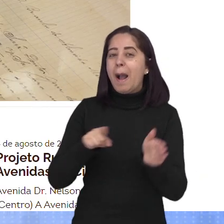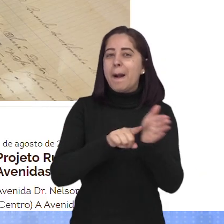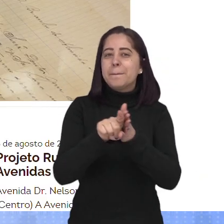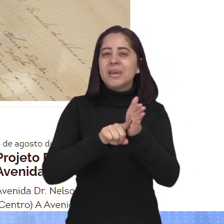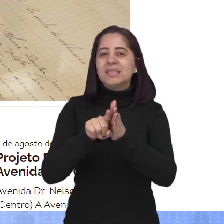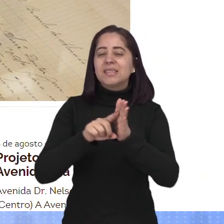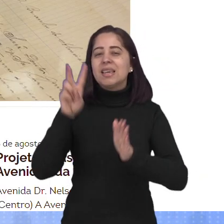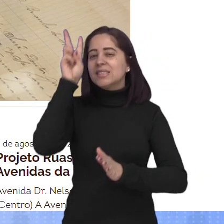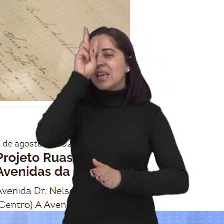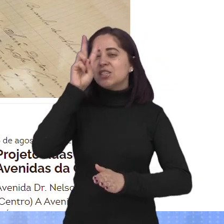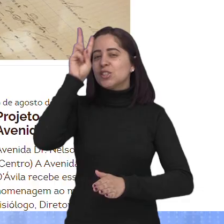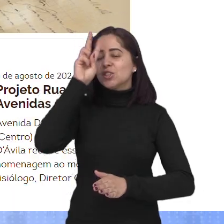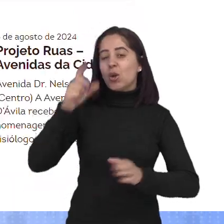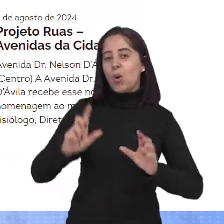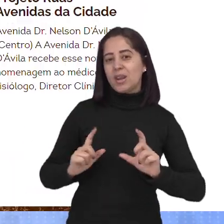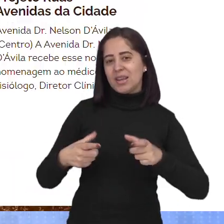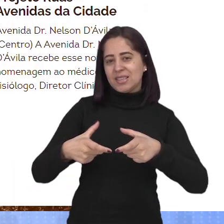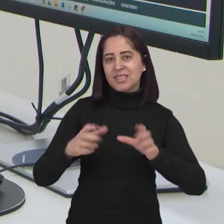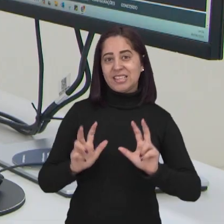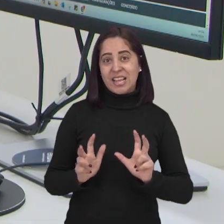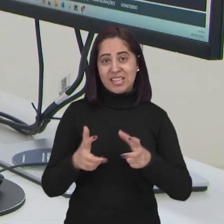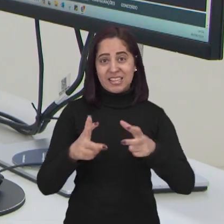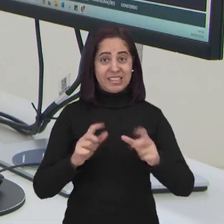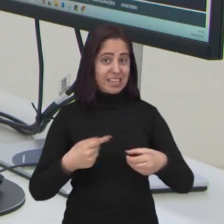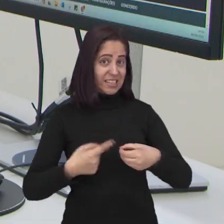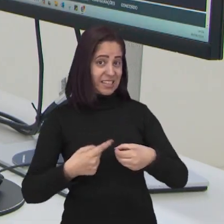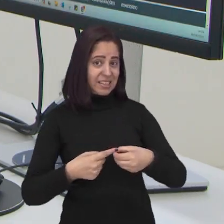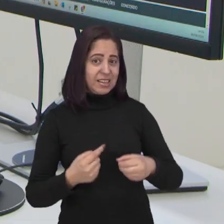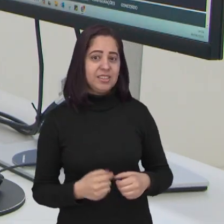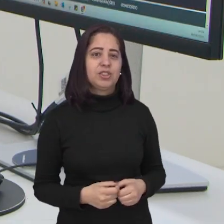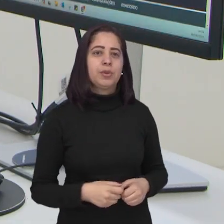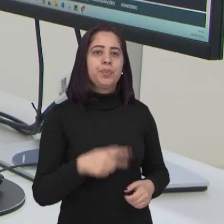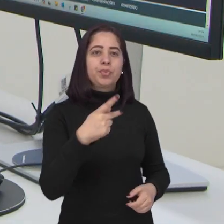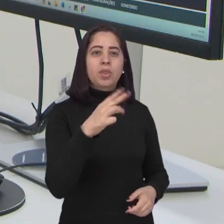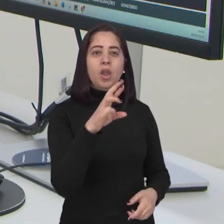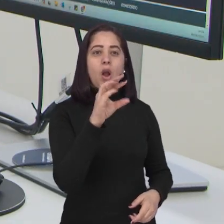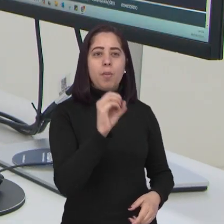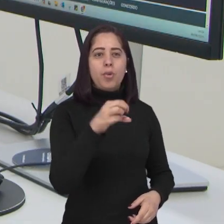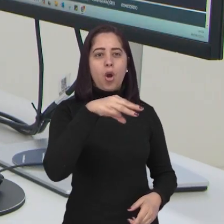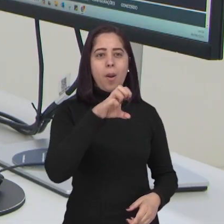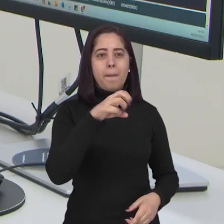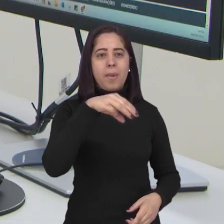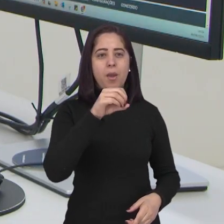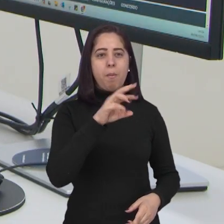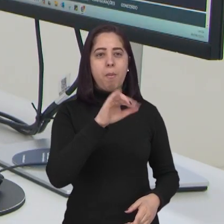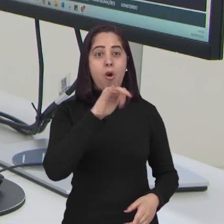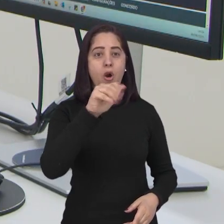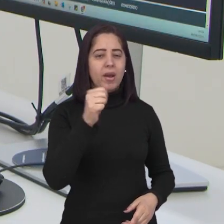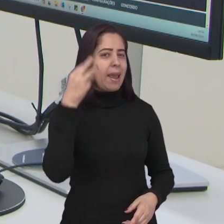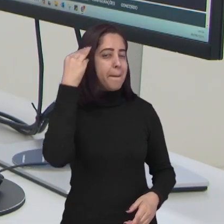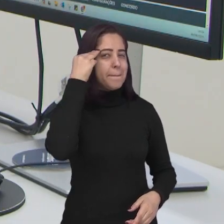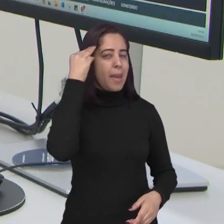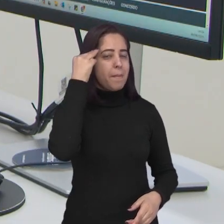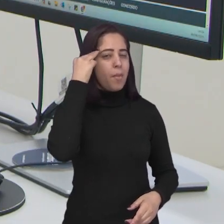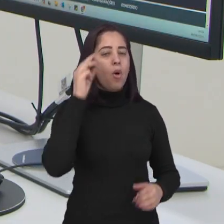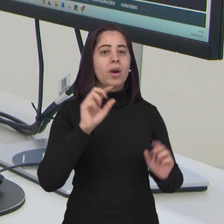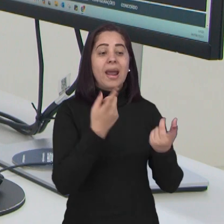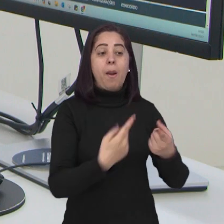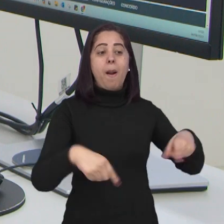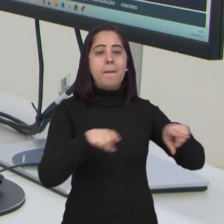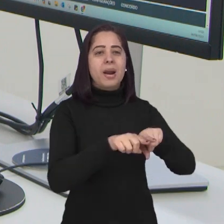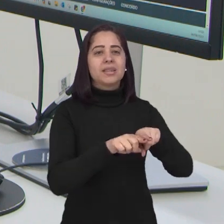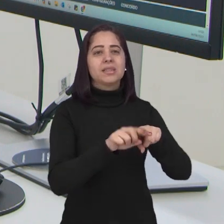de pesquisa histórica da cidade. O Pró-Memória é uma aba que a gente tem aqui também no nosso site, é uma parceria